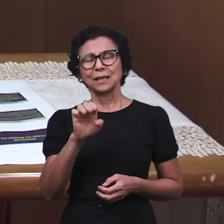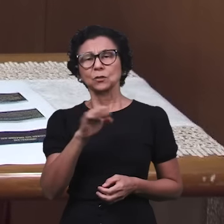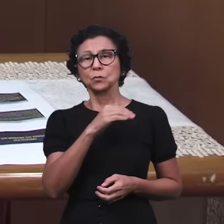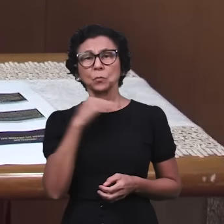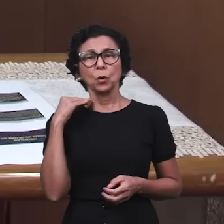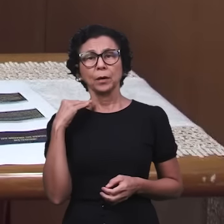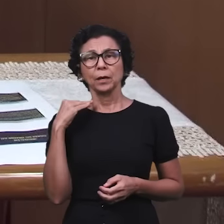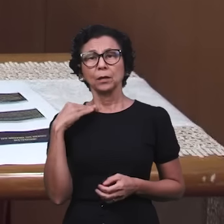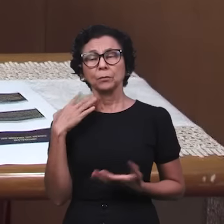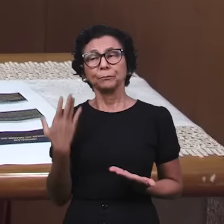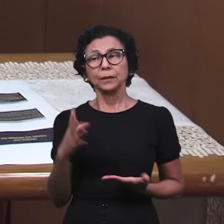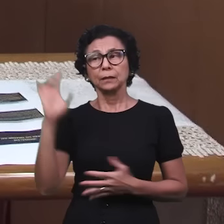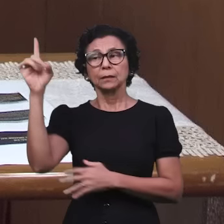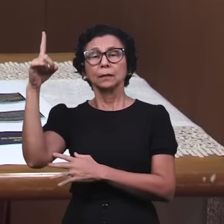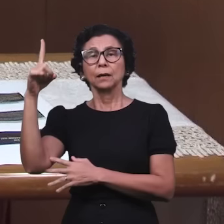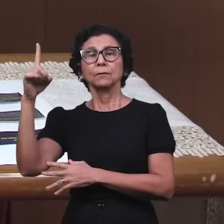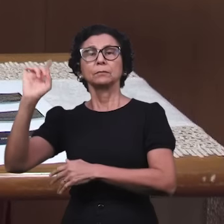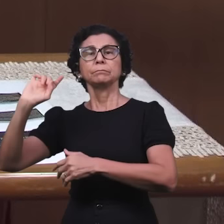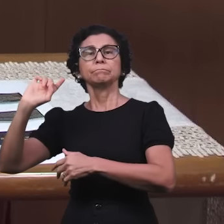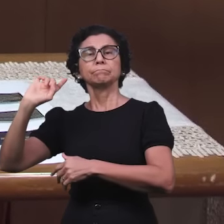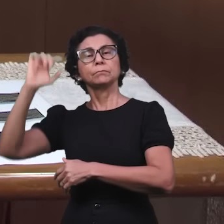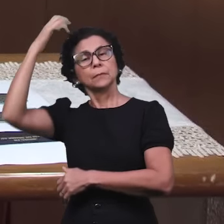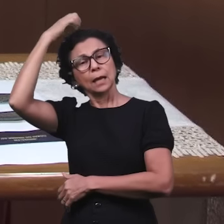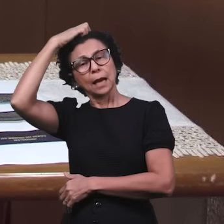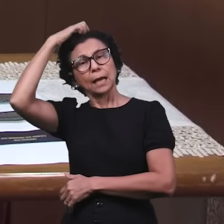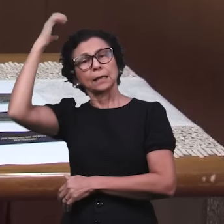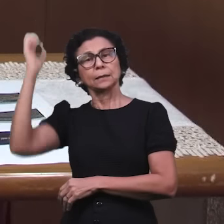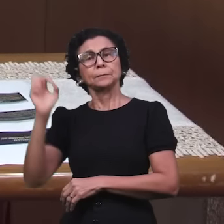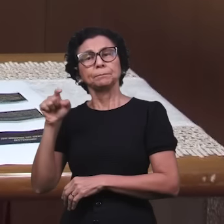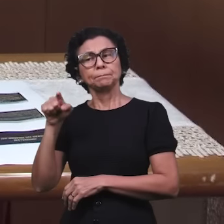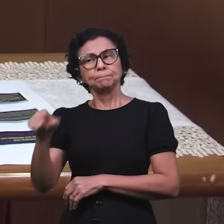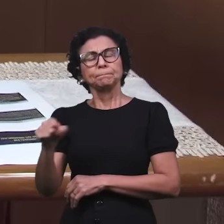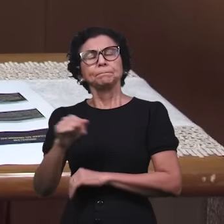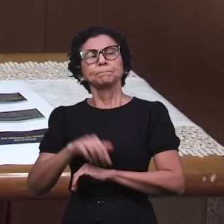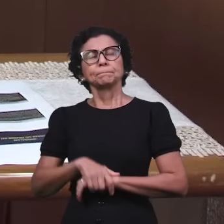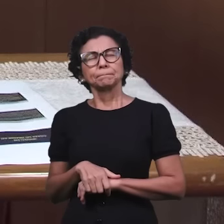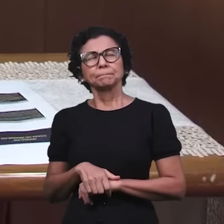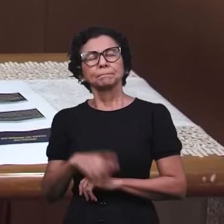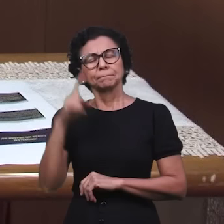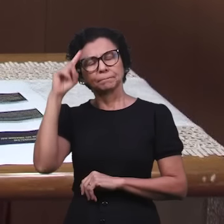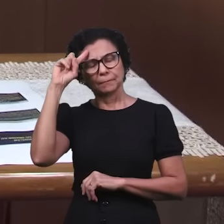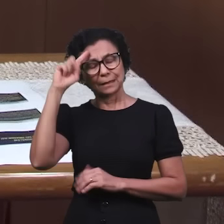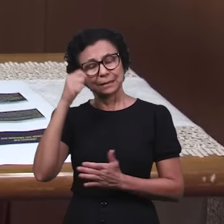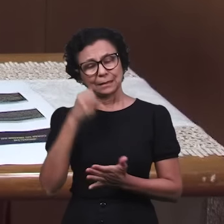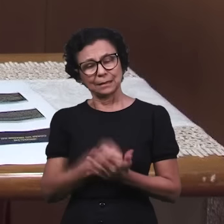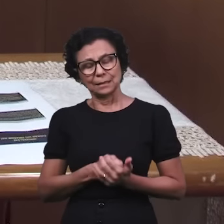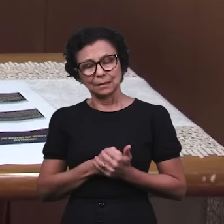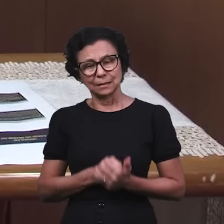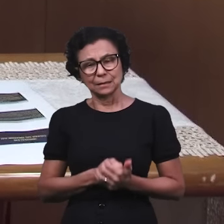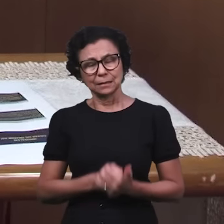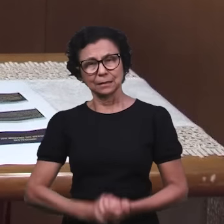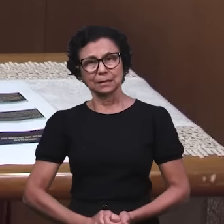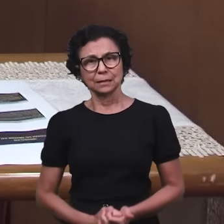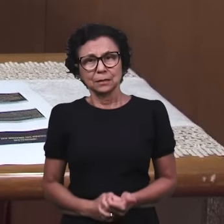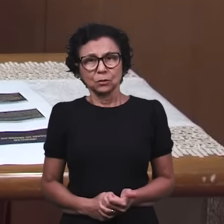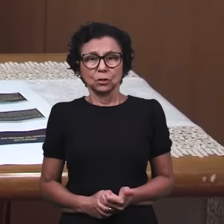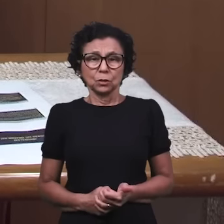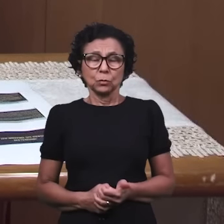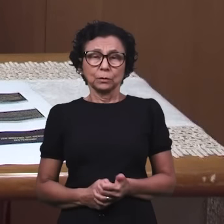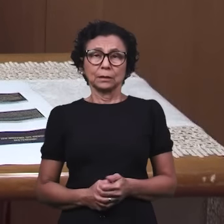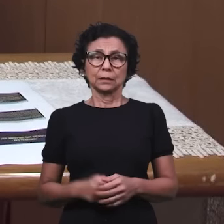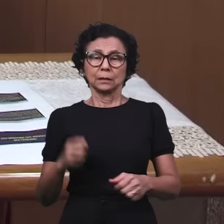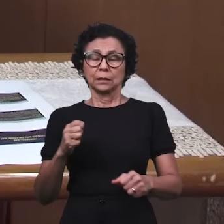Davi decidiu marchar contra Jerusalém, que na ocasião era a fortaleza de